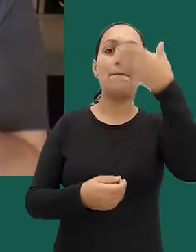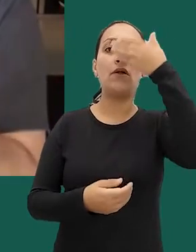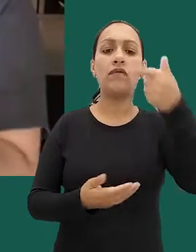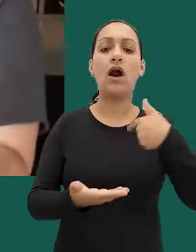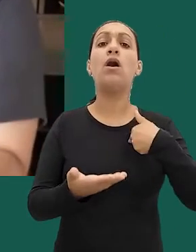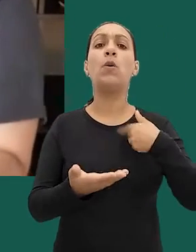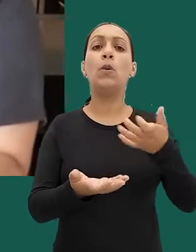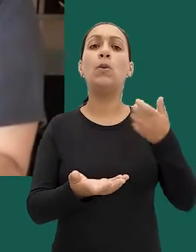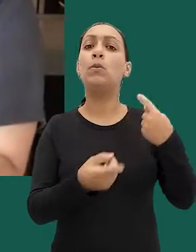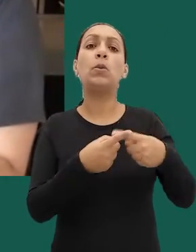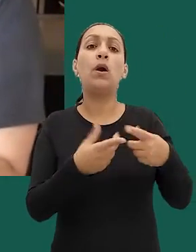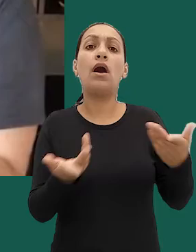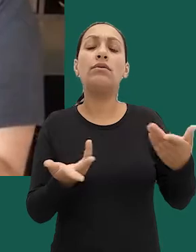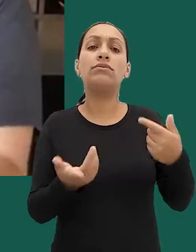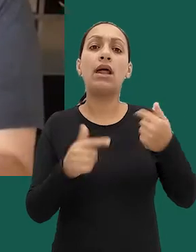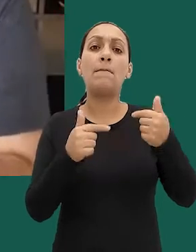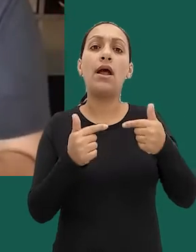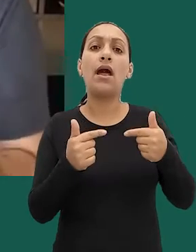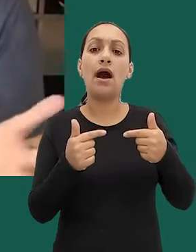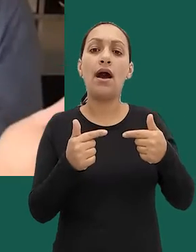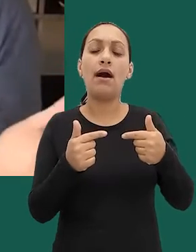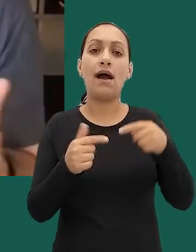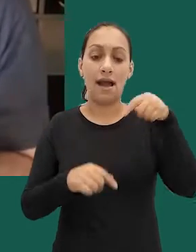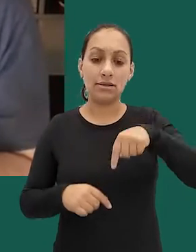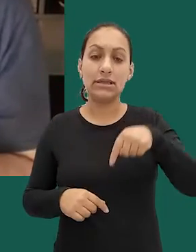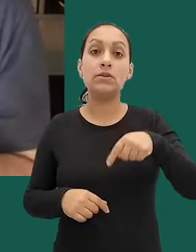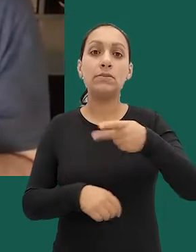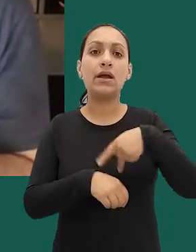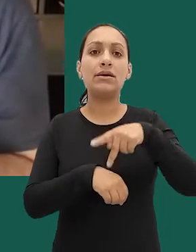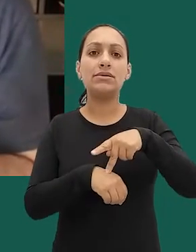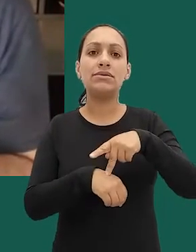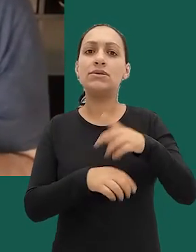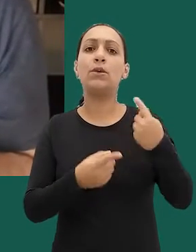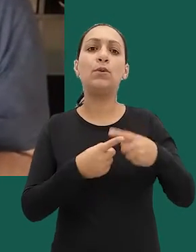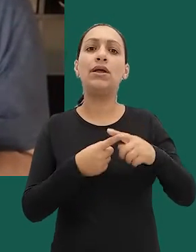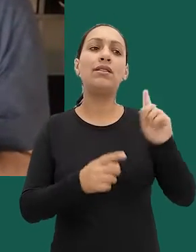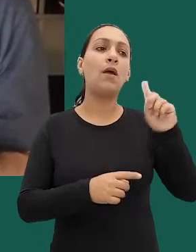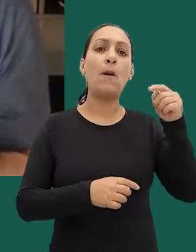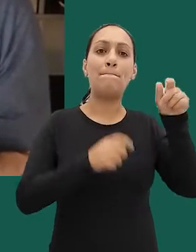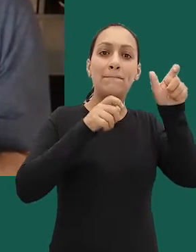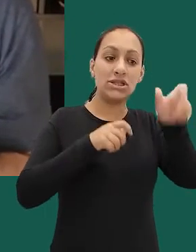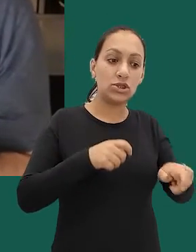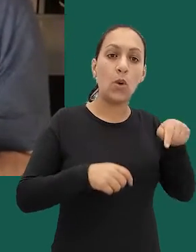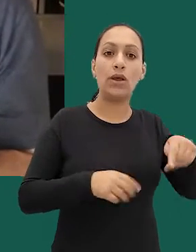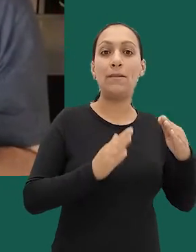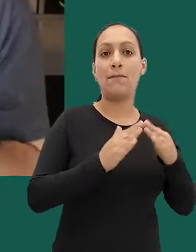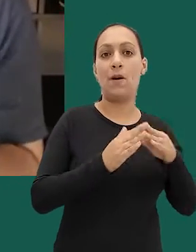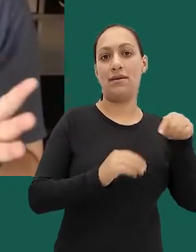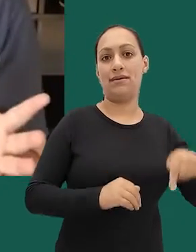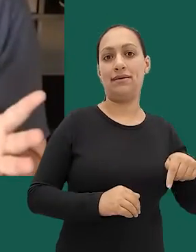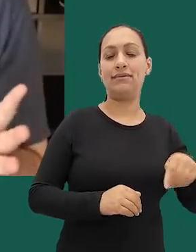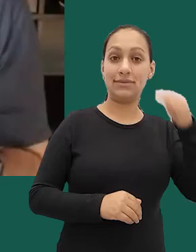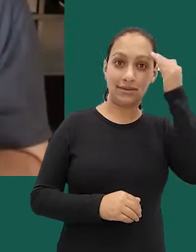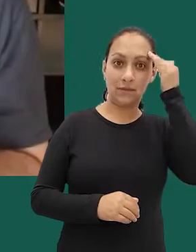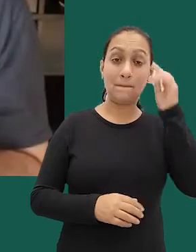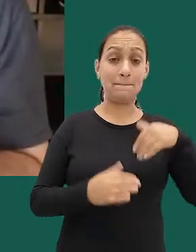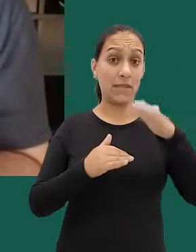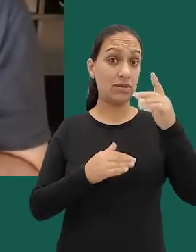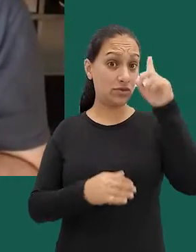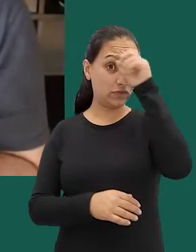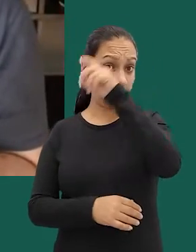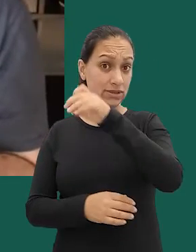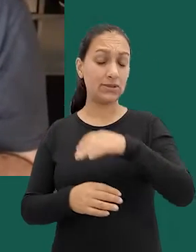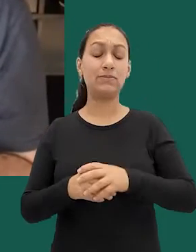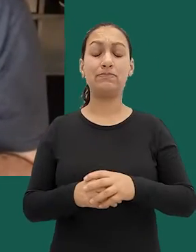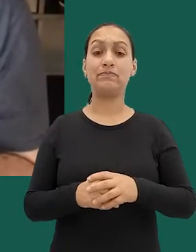lugar, e não, por exemplo, aqui o holandês que já estudou um pouco aqui. Então fica um pouco mais difícil. Fora isso, o